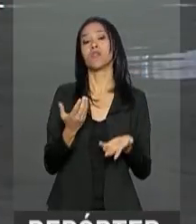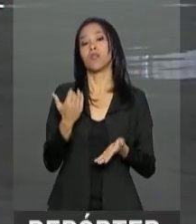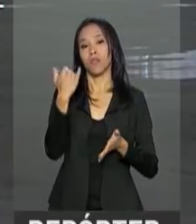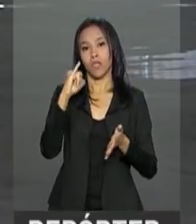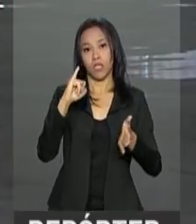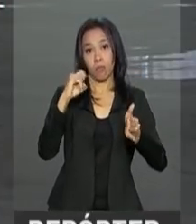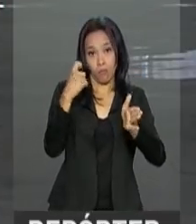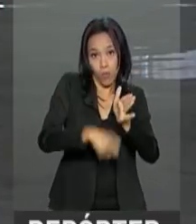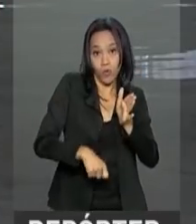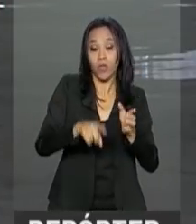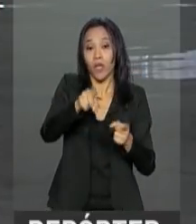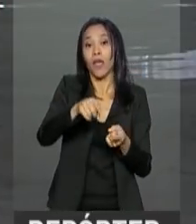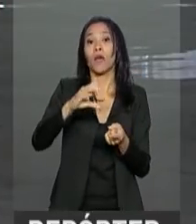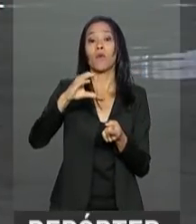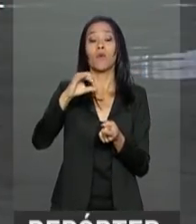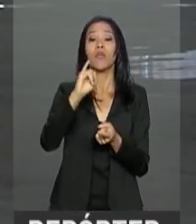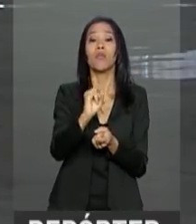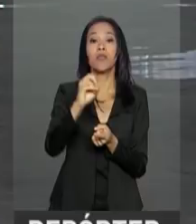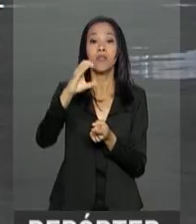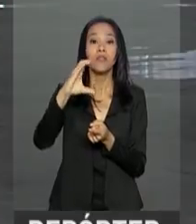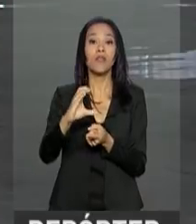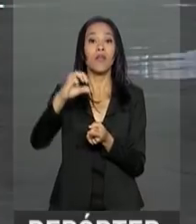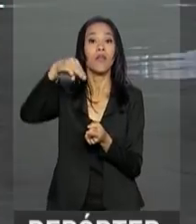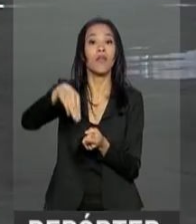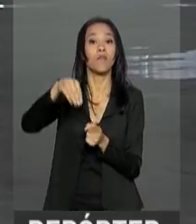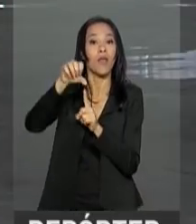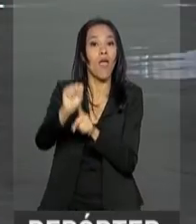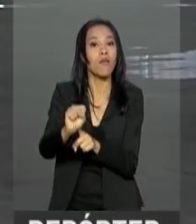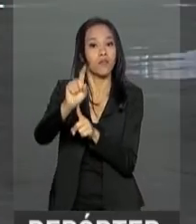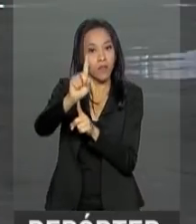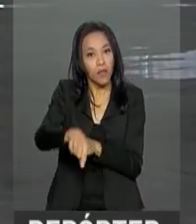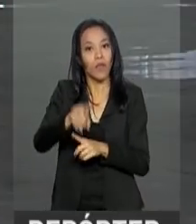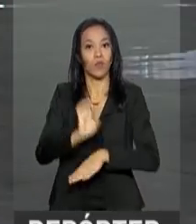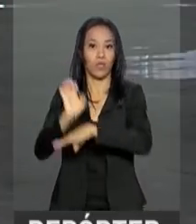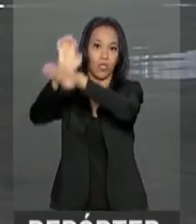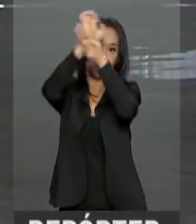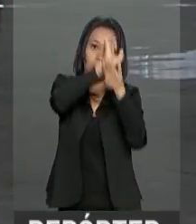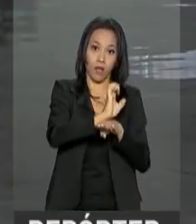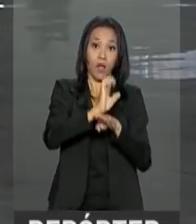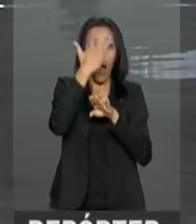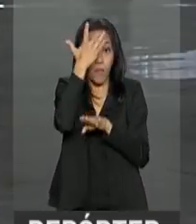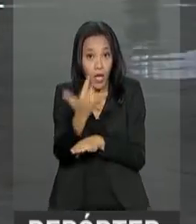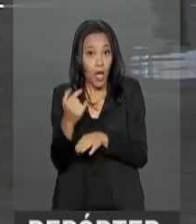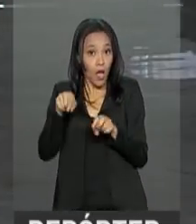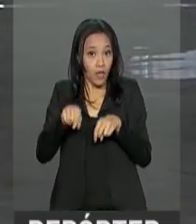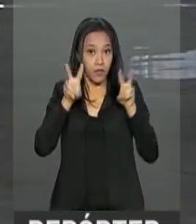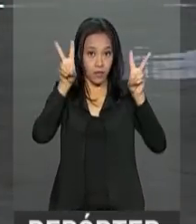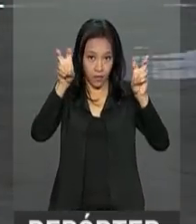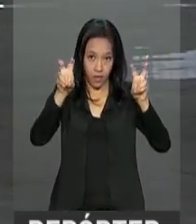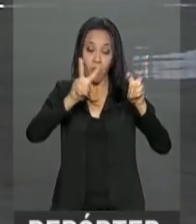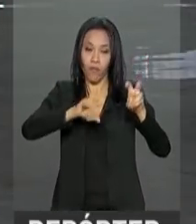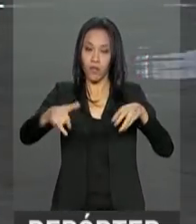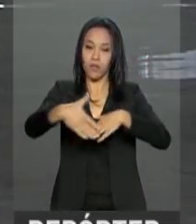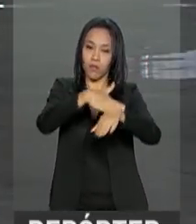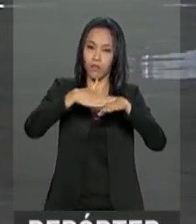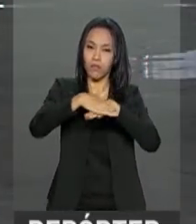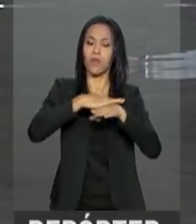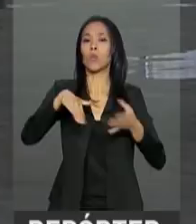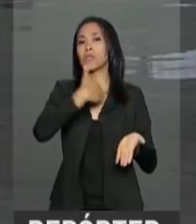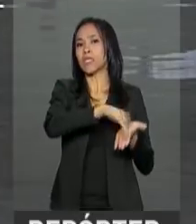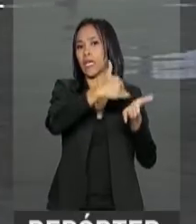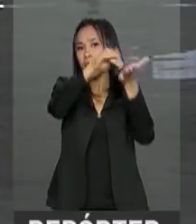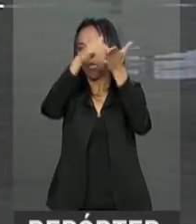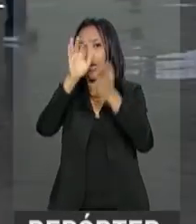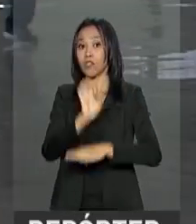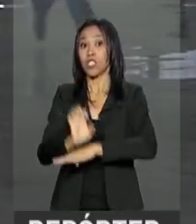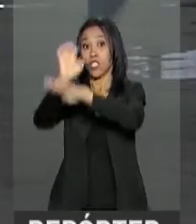ICMS, que é cobrado pelos estados. Segundo ele, esse tema vai ser tratado amanhã, numa reunião do governo com os secretários estaduais